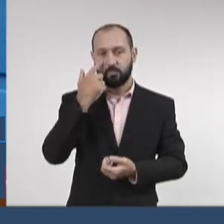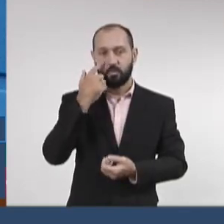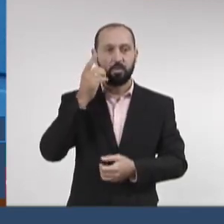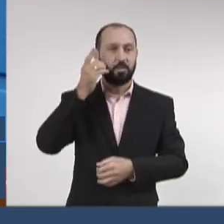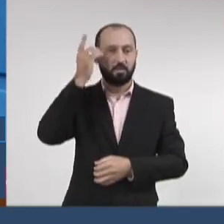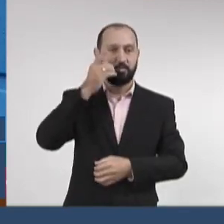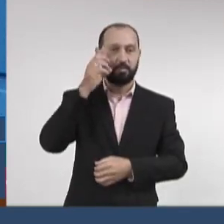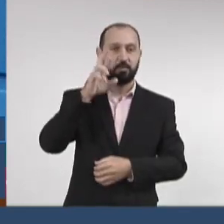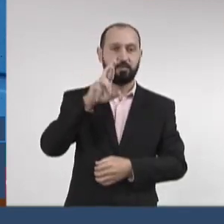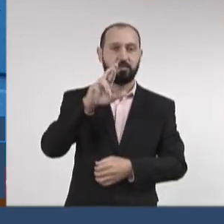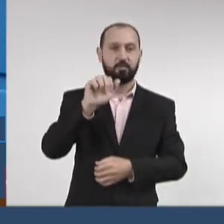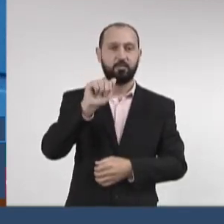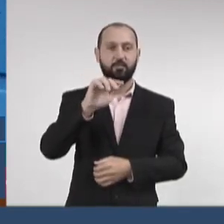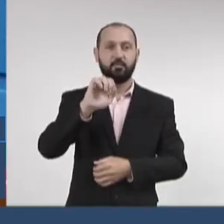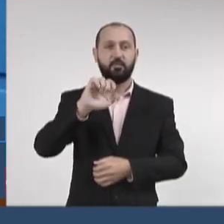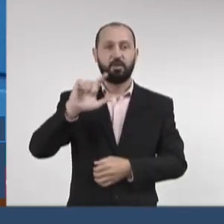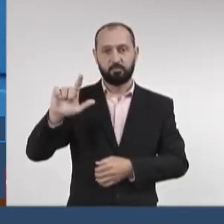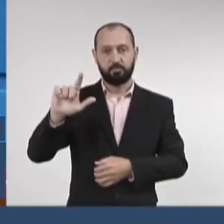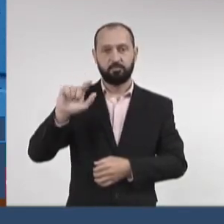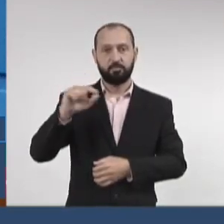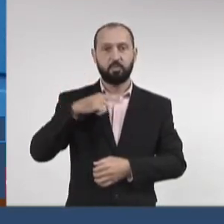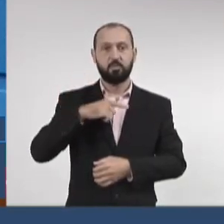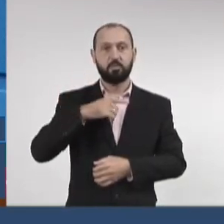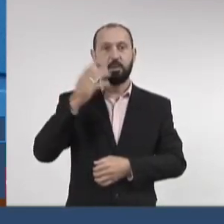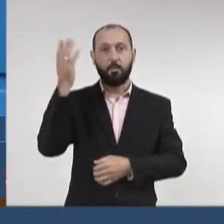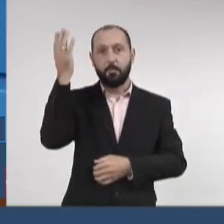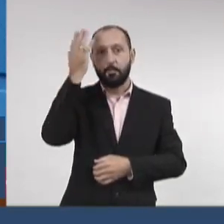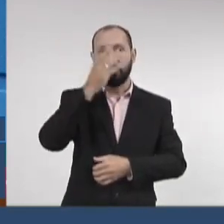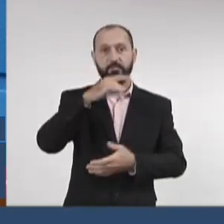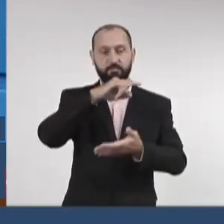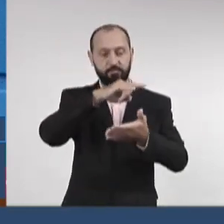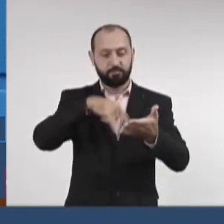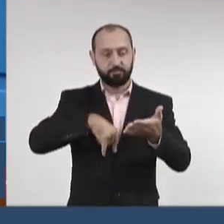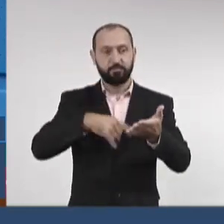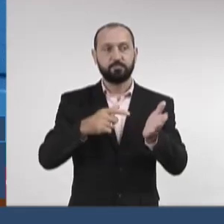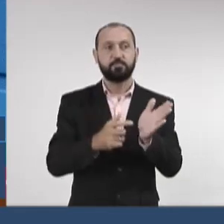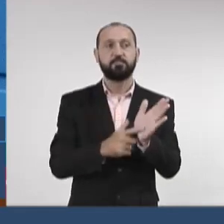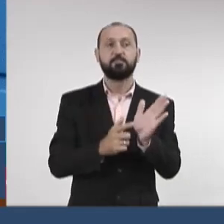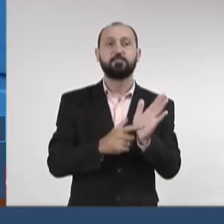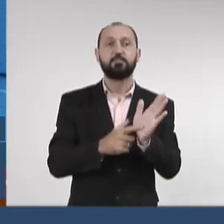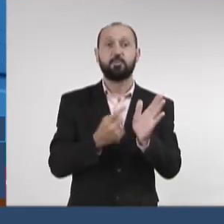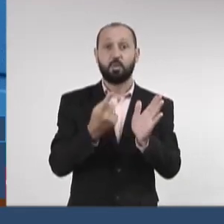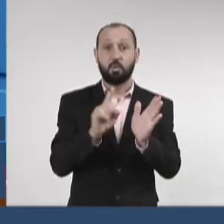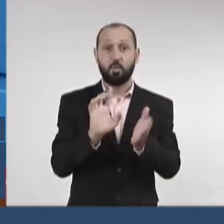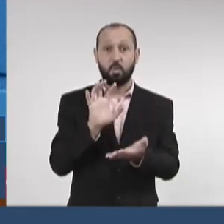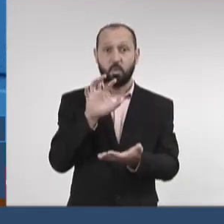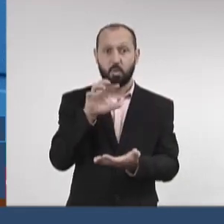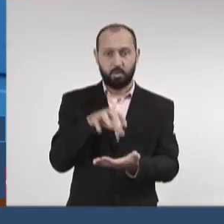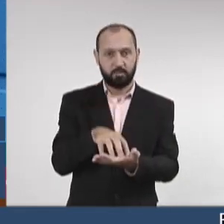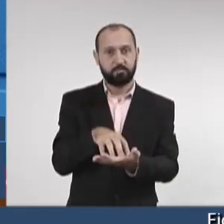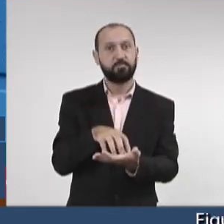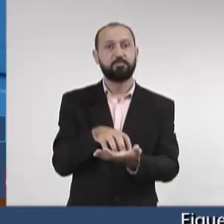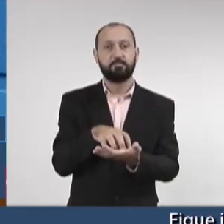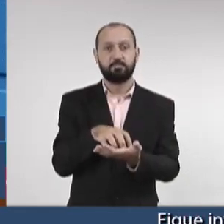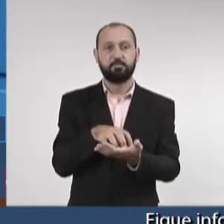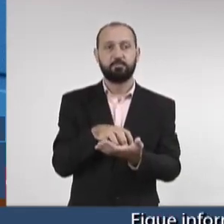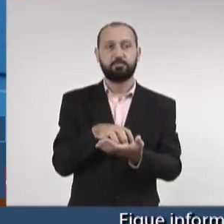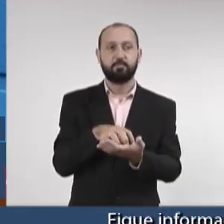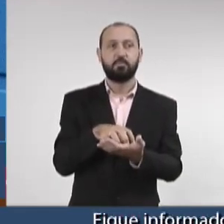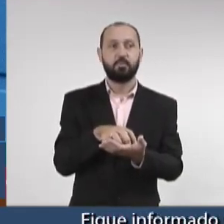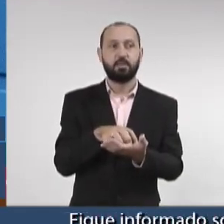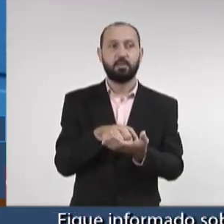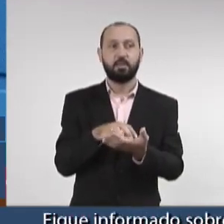Tavares, munido de provas que comprovam que um órgão, que é um braço